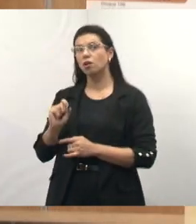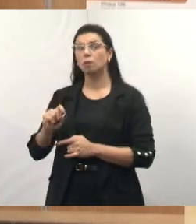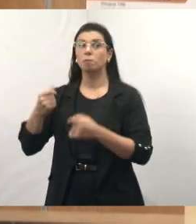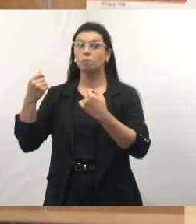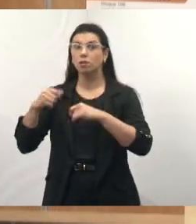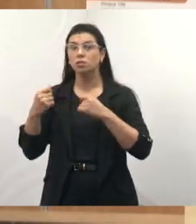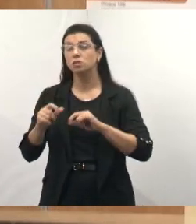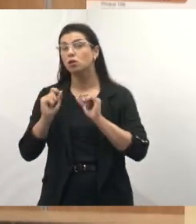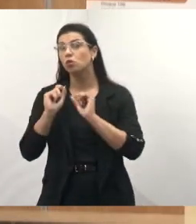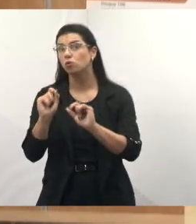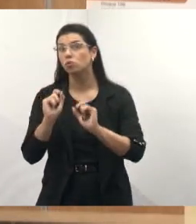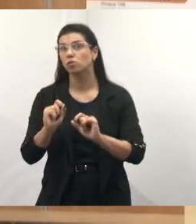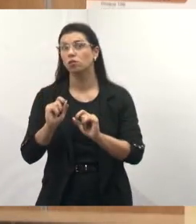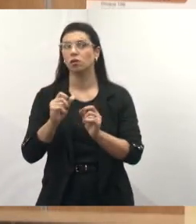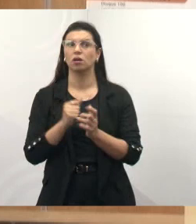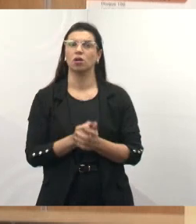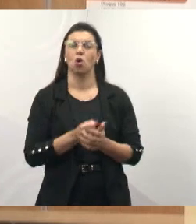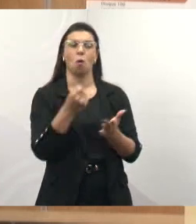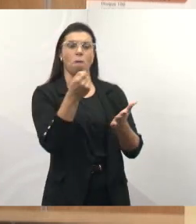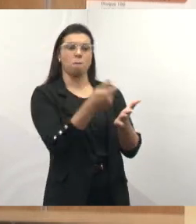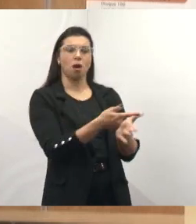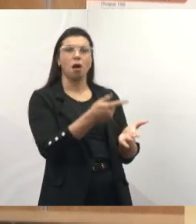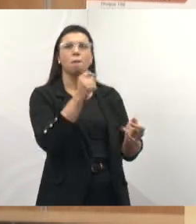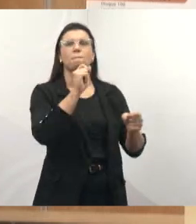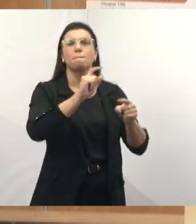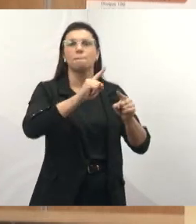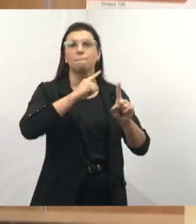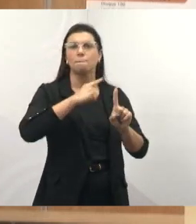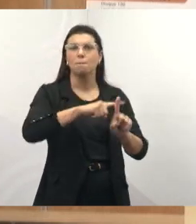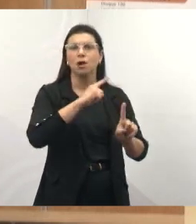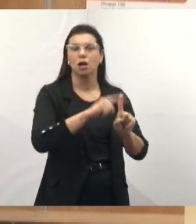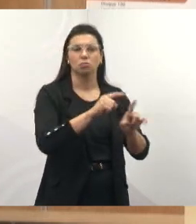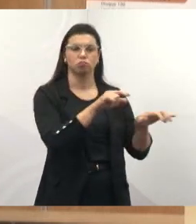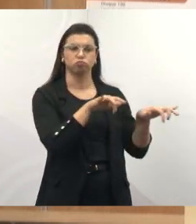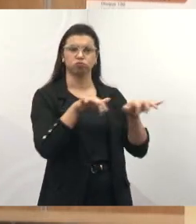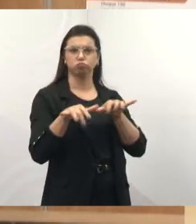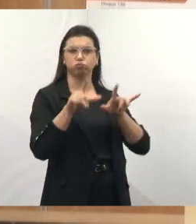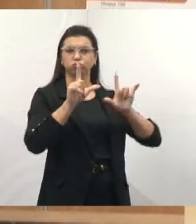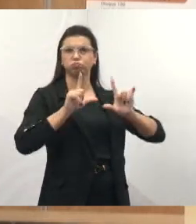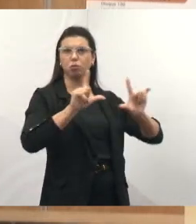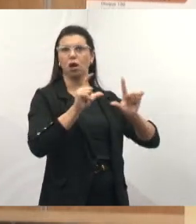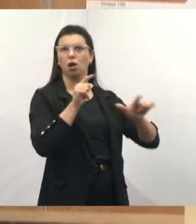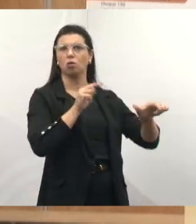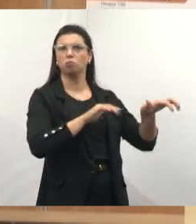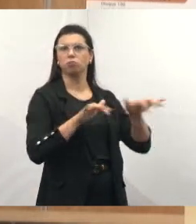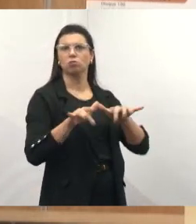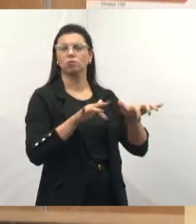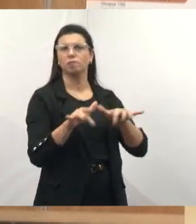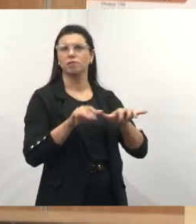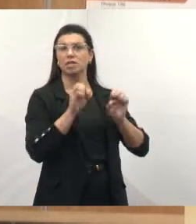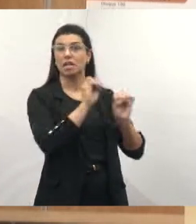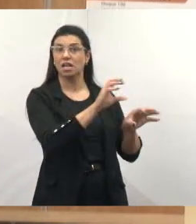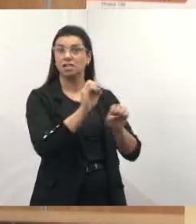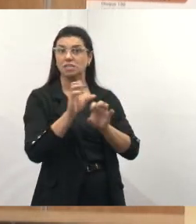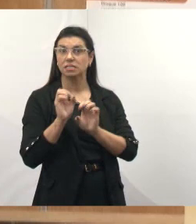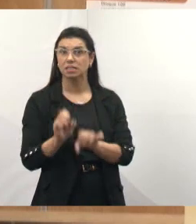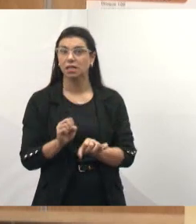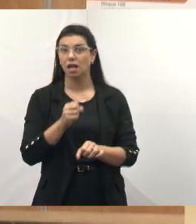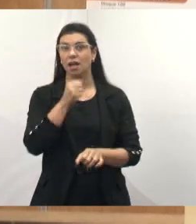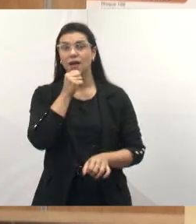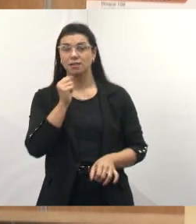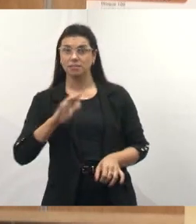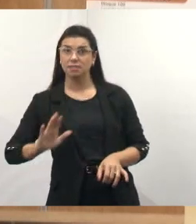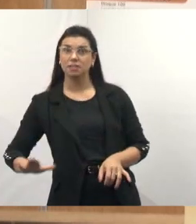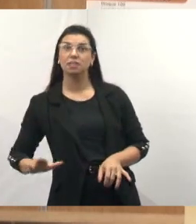prefeituras que investiram em computador, em tablets, para informatizar, tornar nossas crianças do ensino público mais preparadas para o